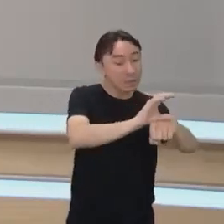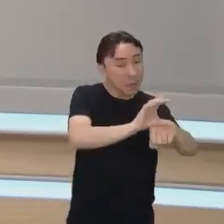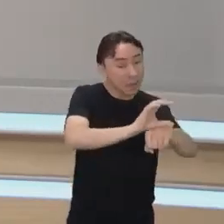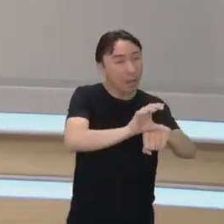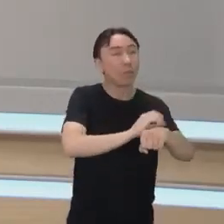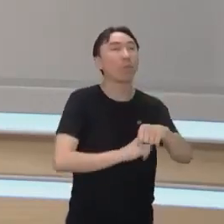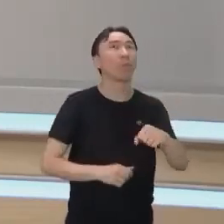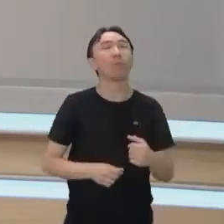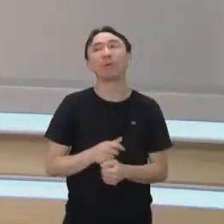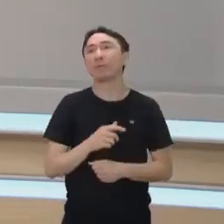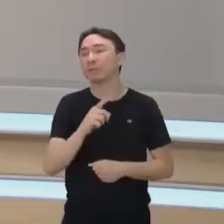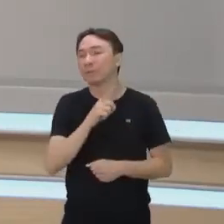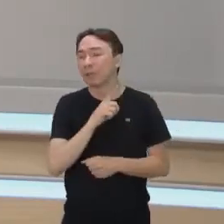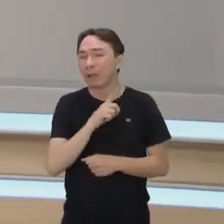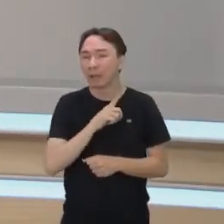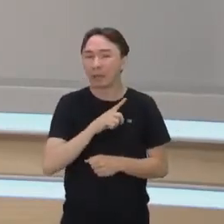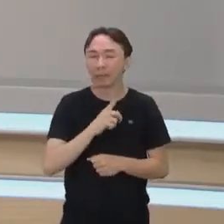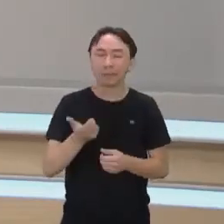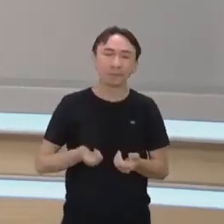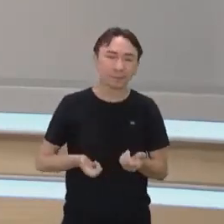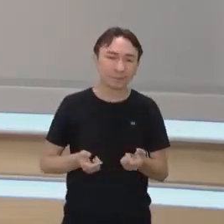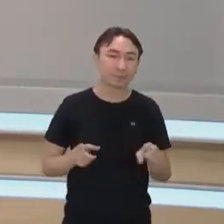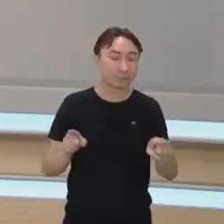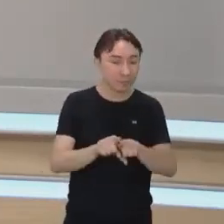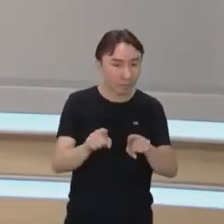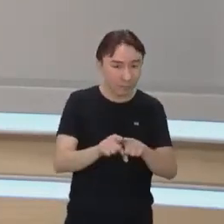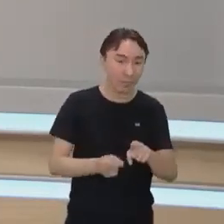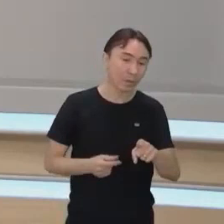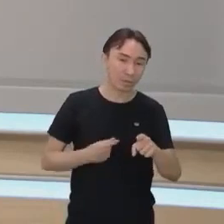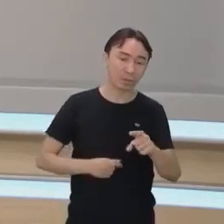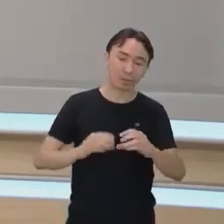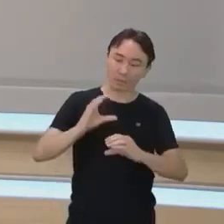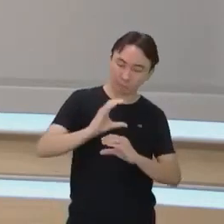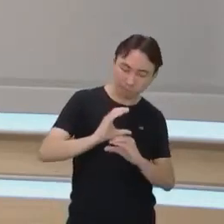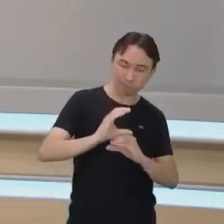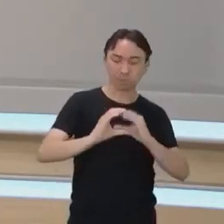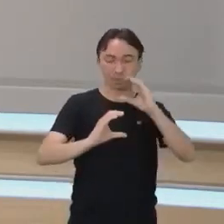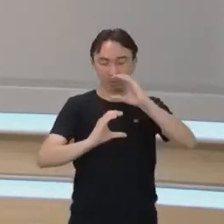cimento, está presente no tijolos, ele